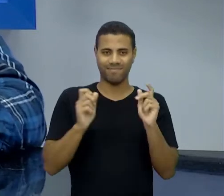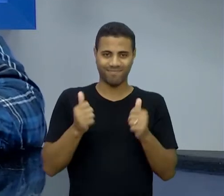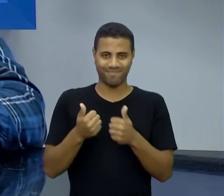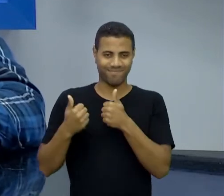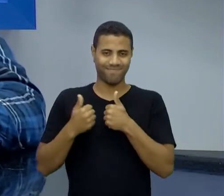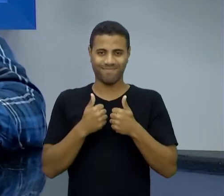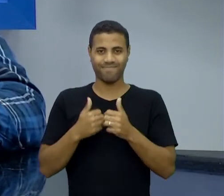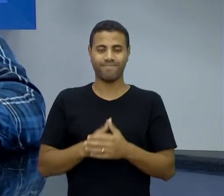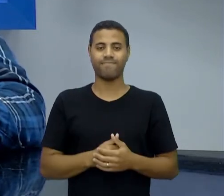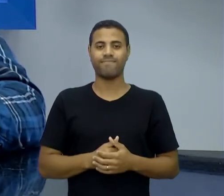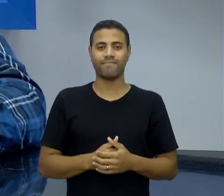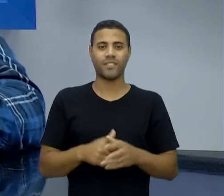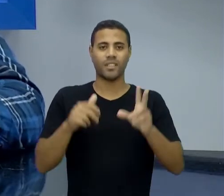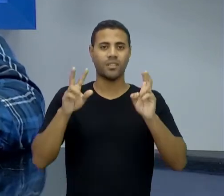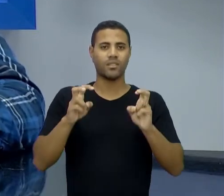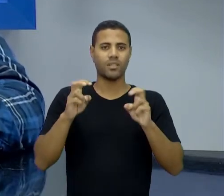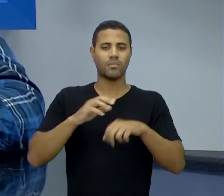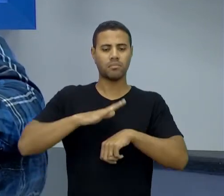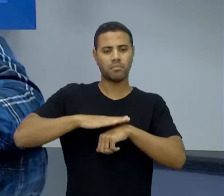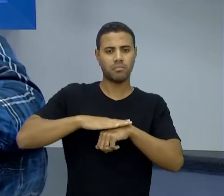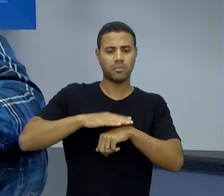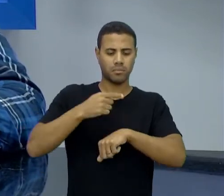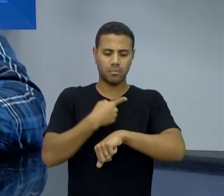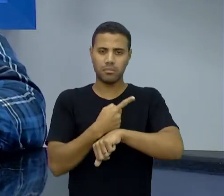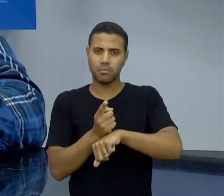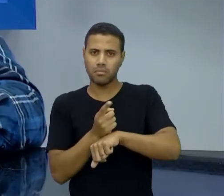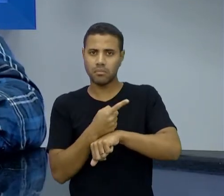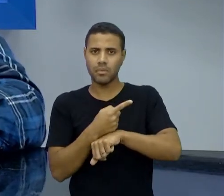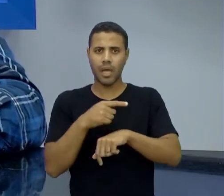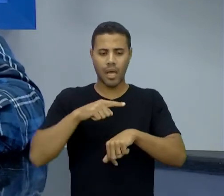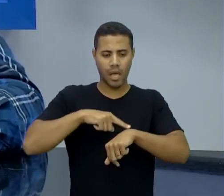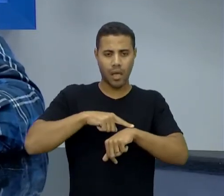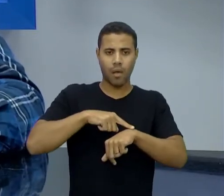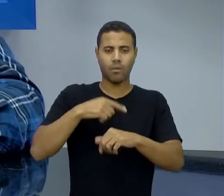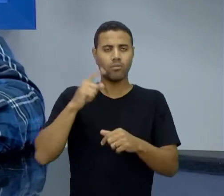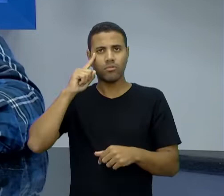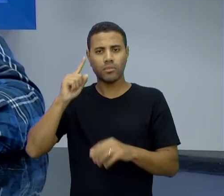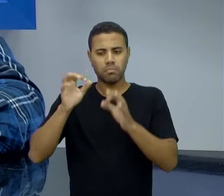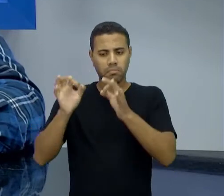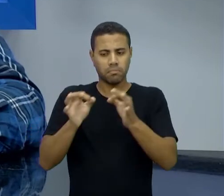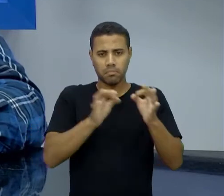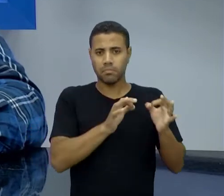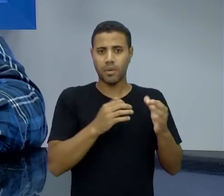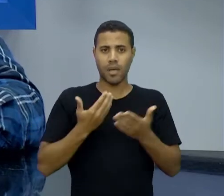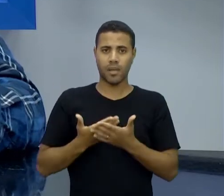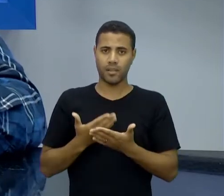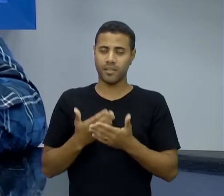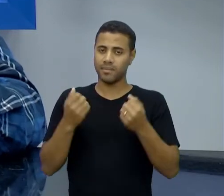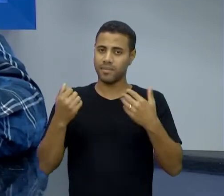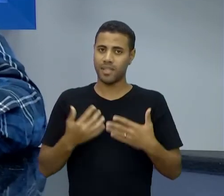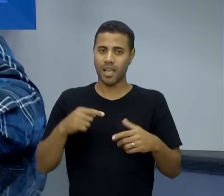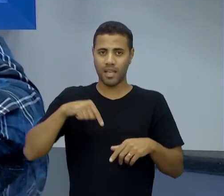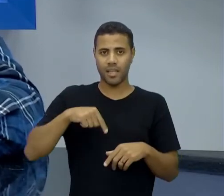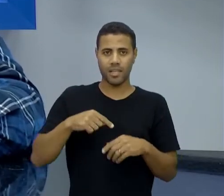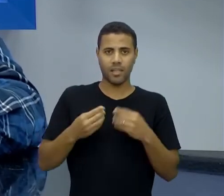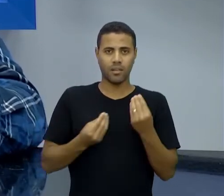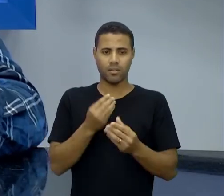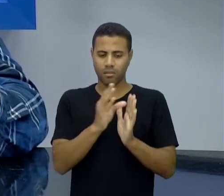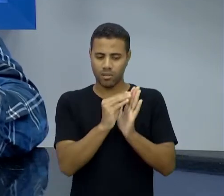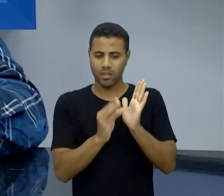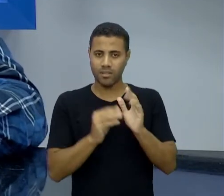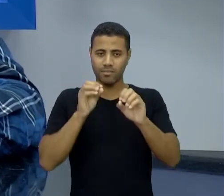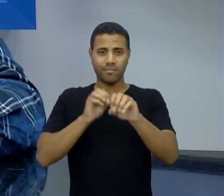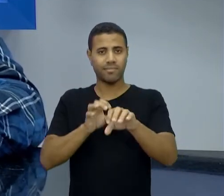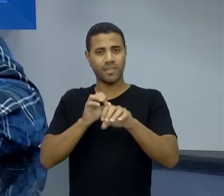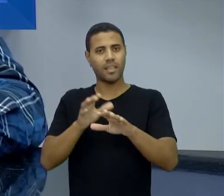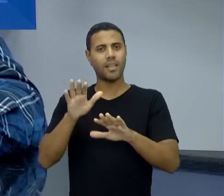com relação à questão do tempo das aulas, né, dos dias de aulas, né, que a gente aplica esses conteúdos, ele